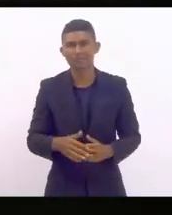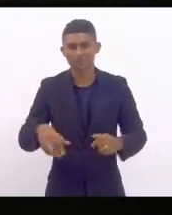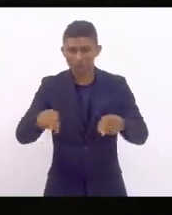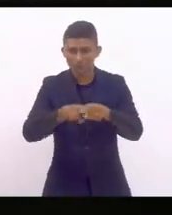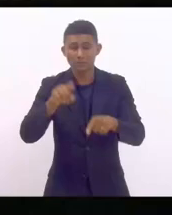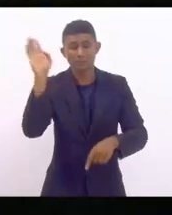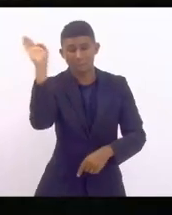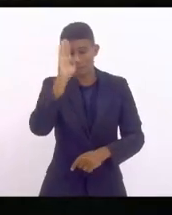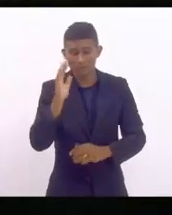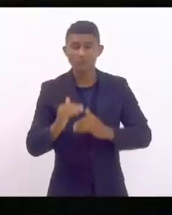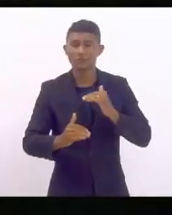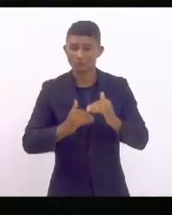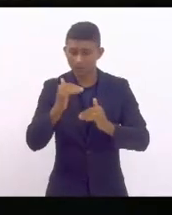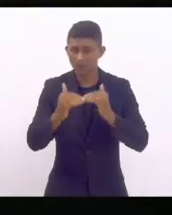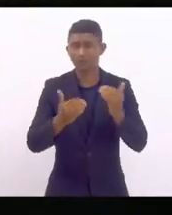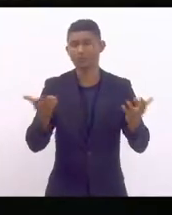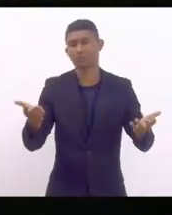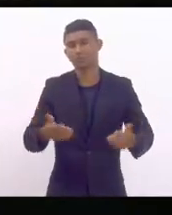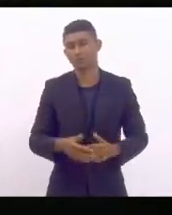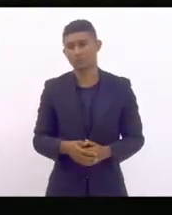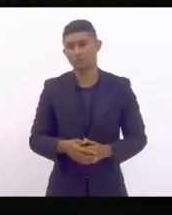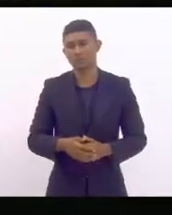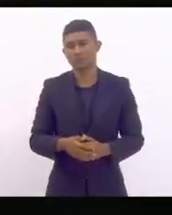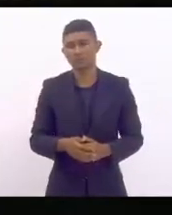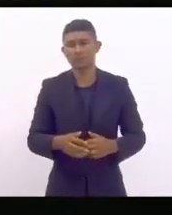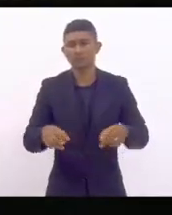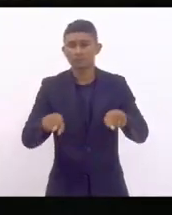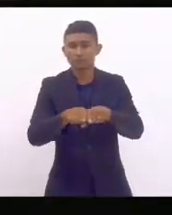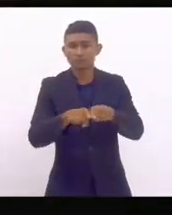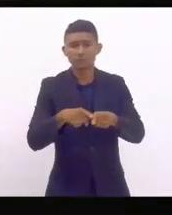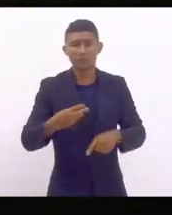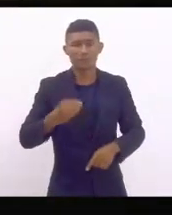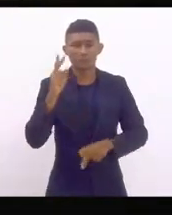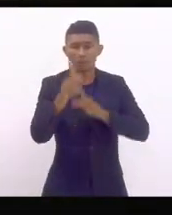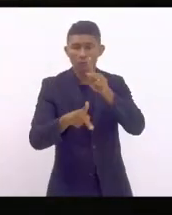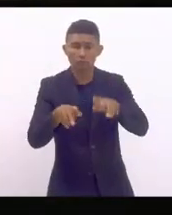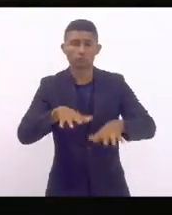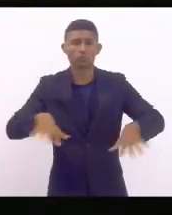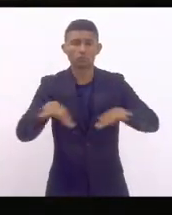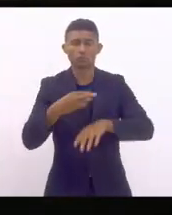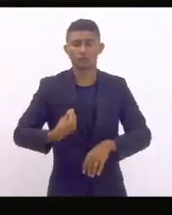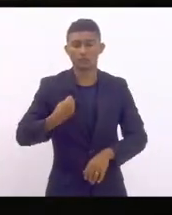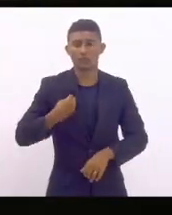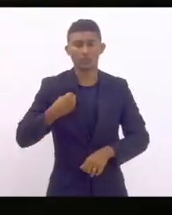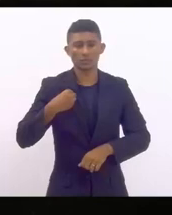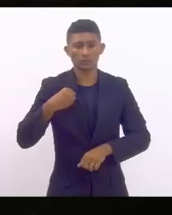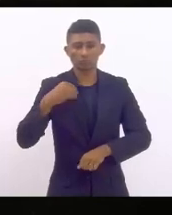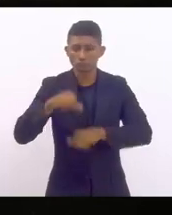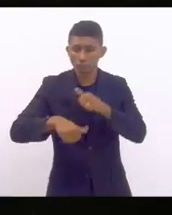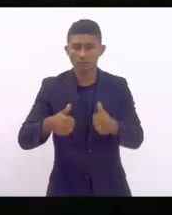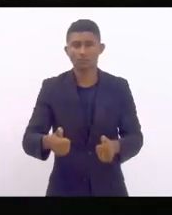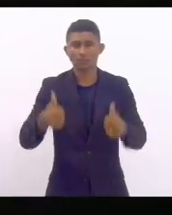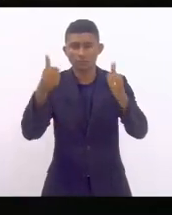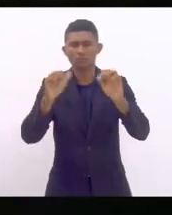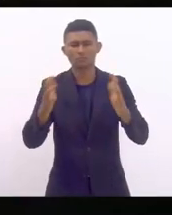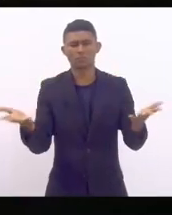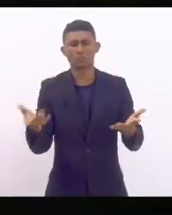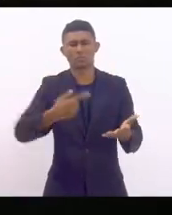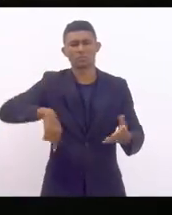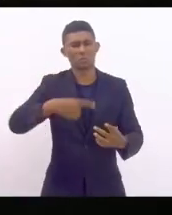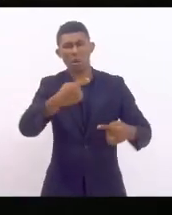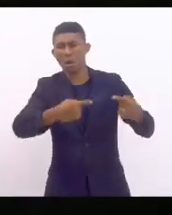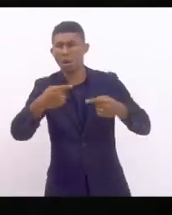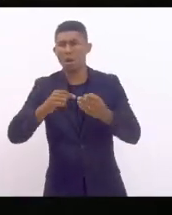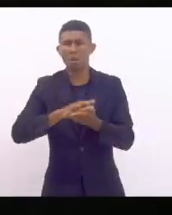do nosso país o que tem o significado para melhorar a condição de vida do povo brasileiro e nós não estamos fazendo